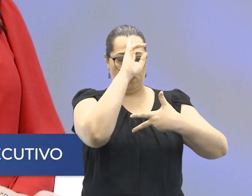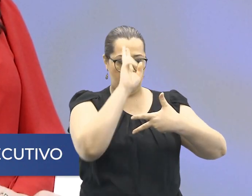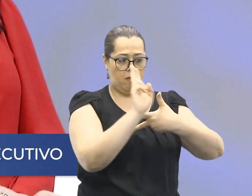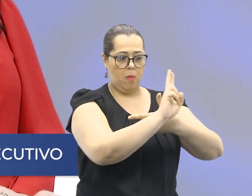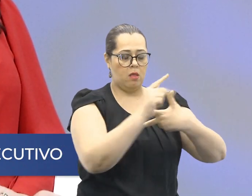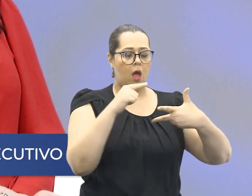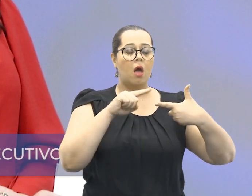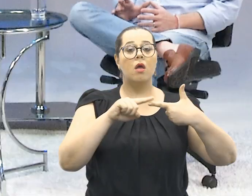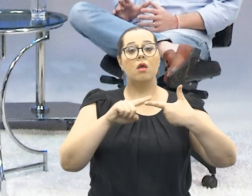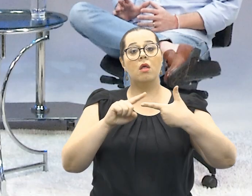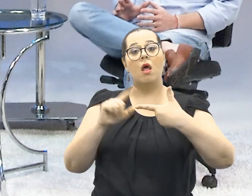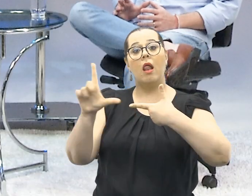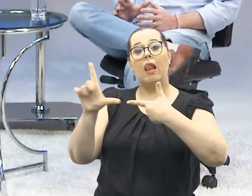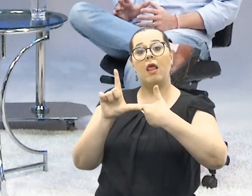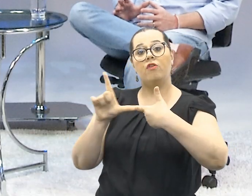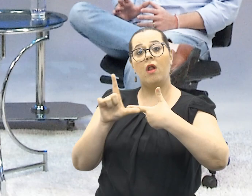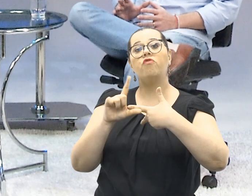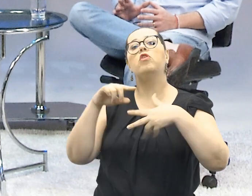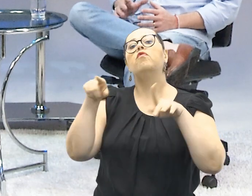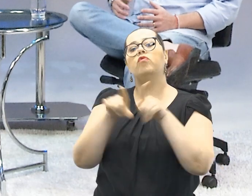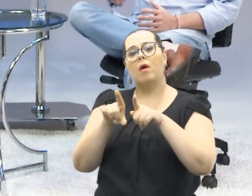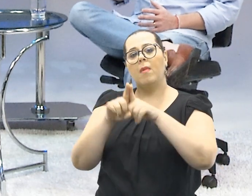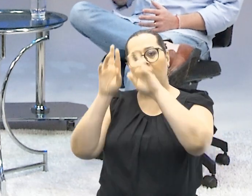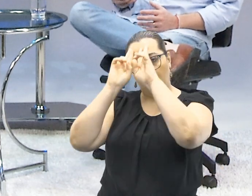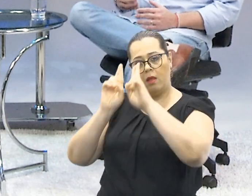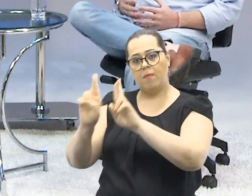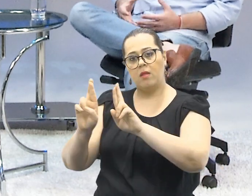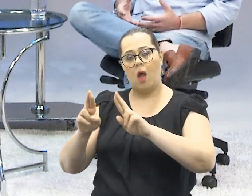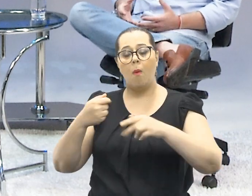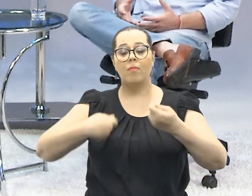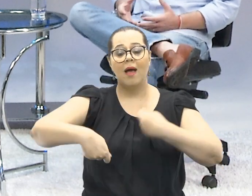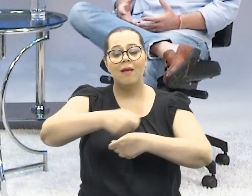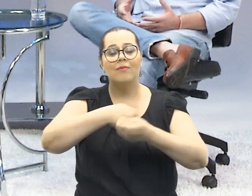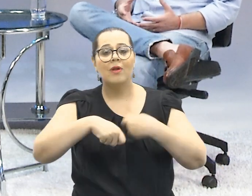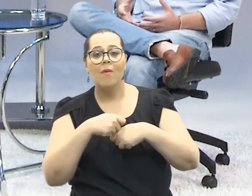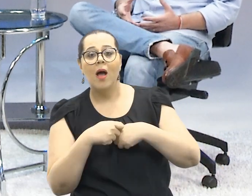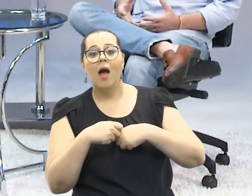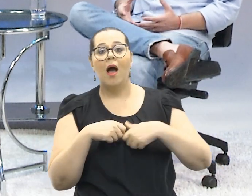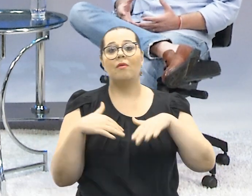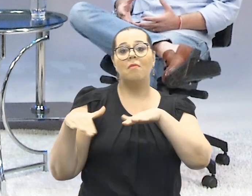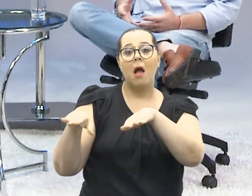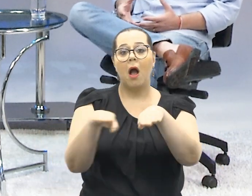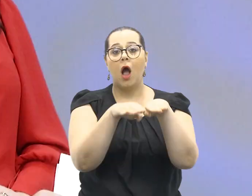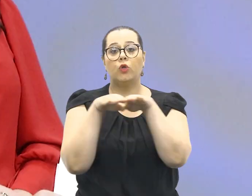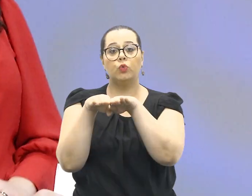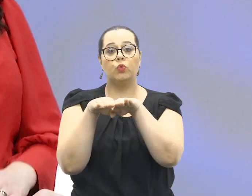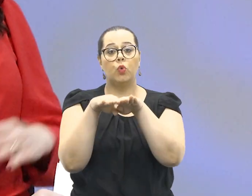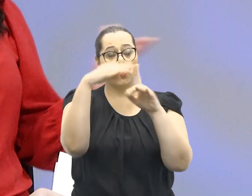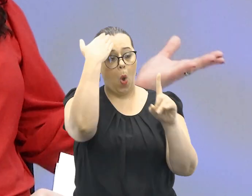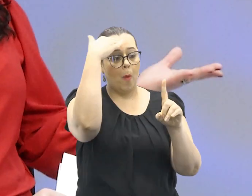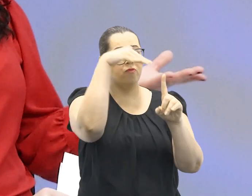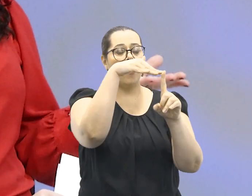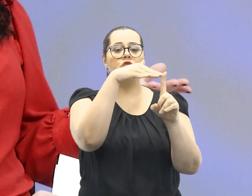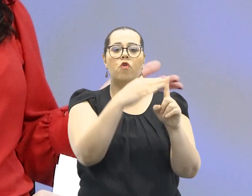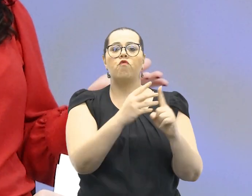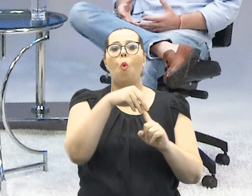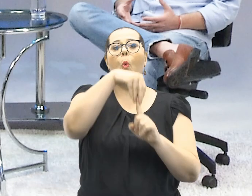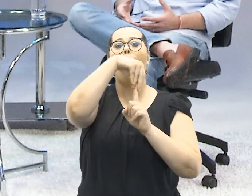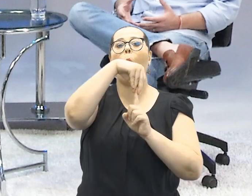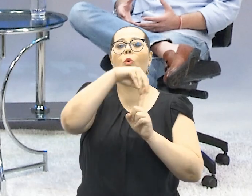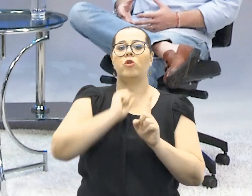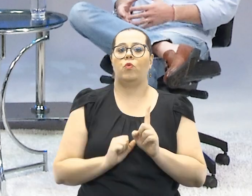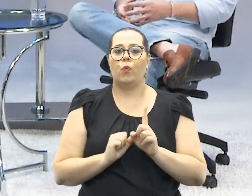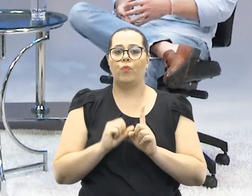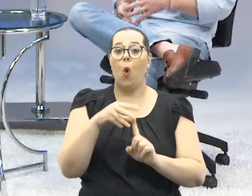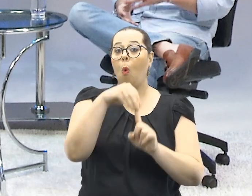Executivo. Mas eles têm que trabalhar de maneira harmônica, senão um trava o trabalho do outro. O objetivo tem que ser o mesmo. Tem que ser o